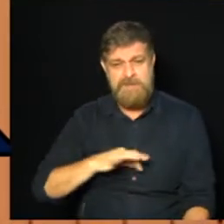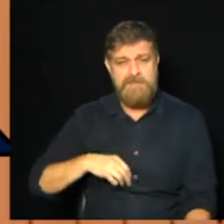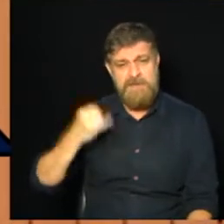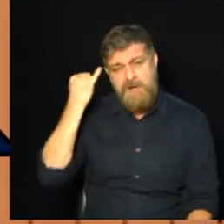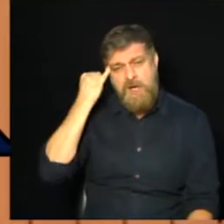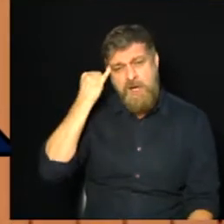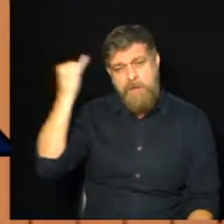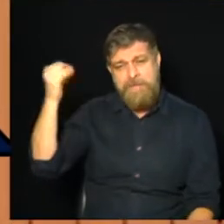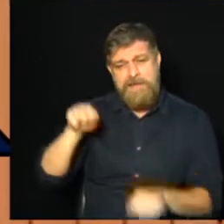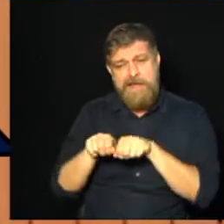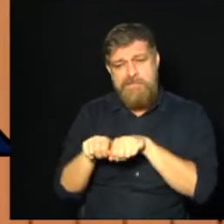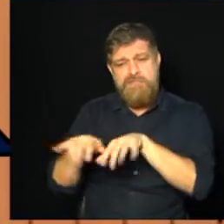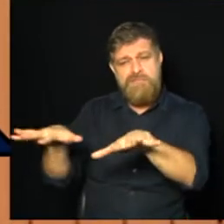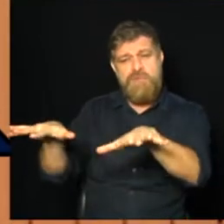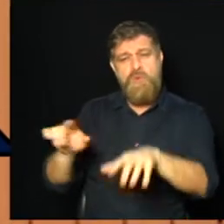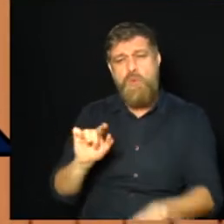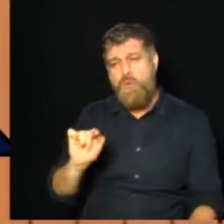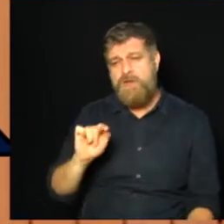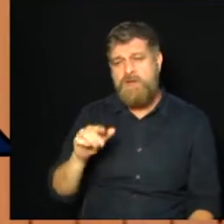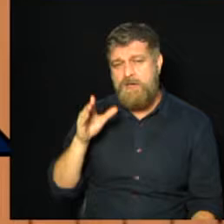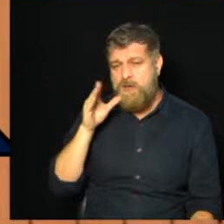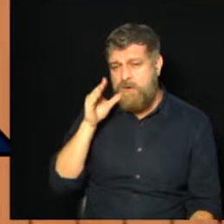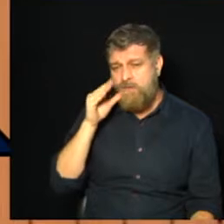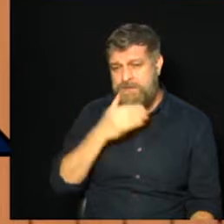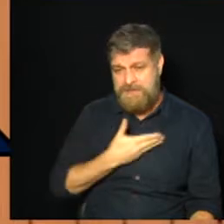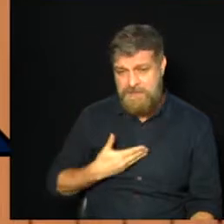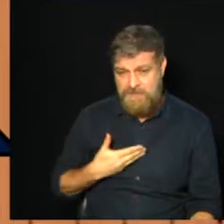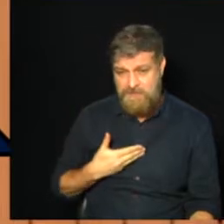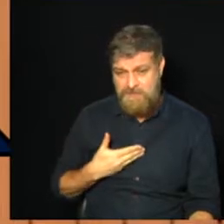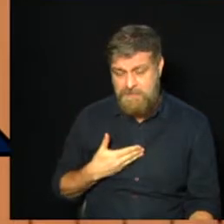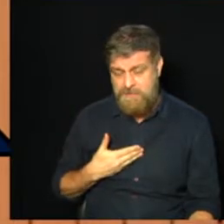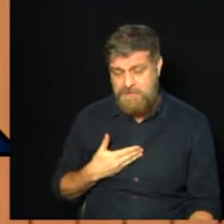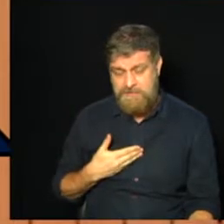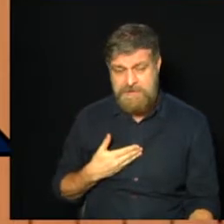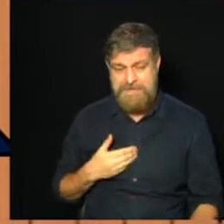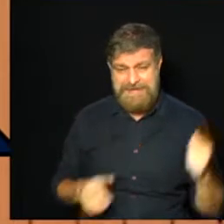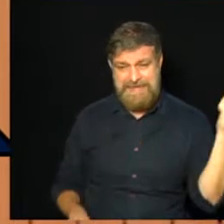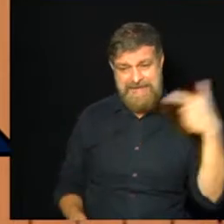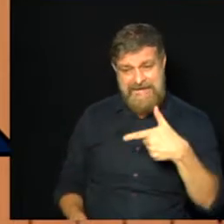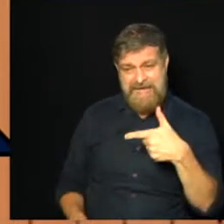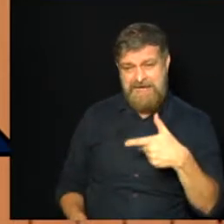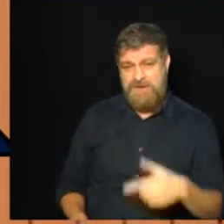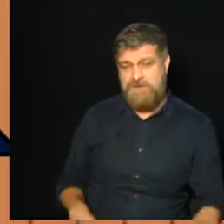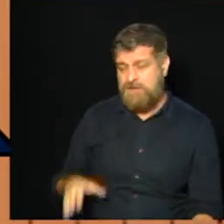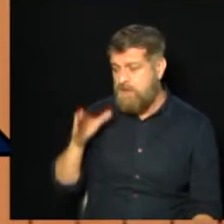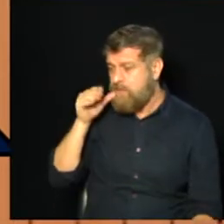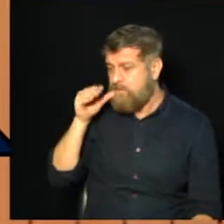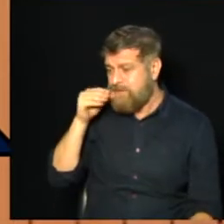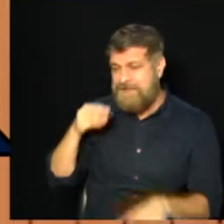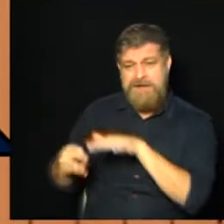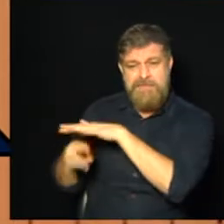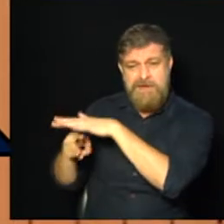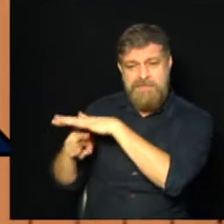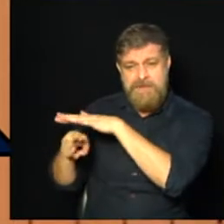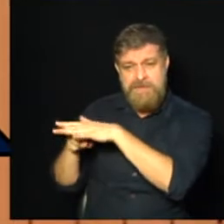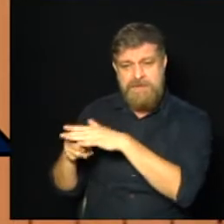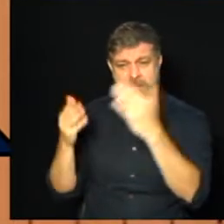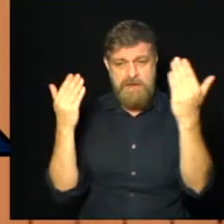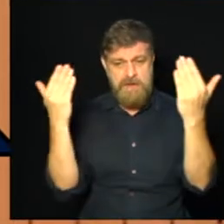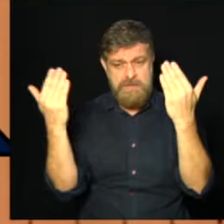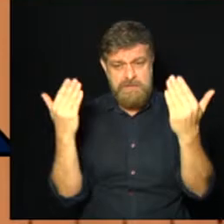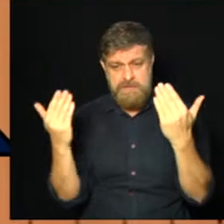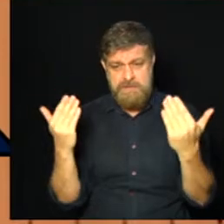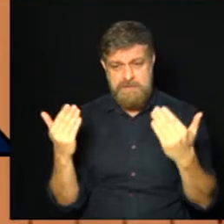muito disseminada de que o serviço privado é mais barato do que o serviço público. Então, nessa comparação,